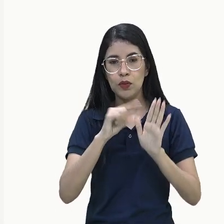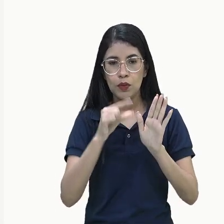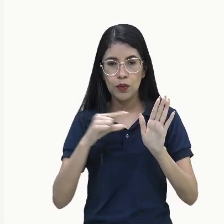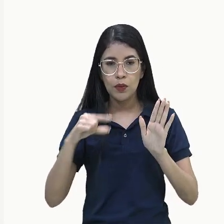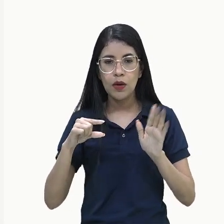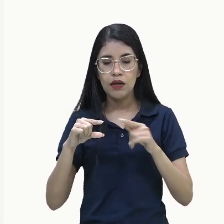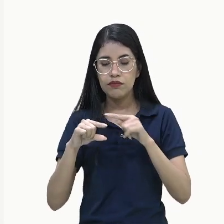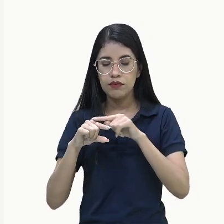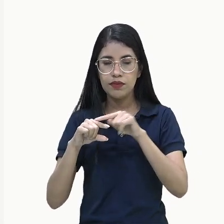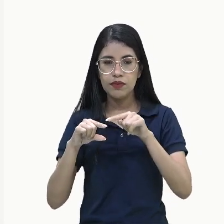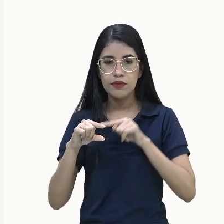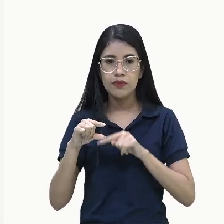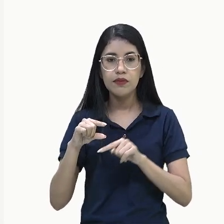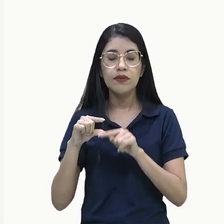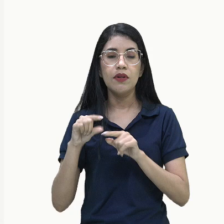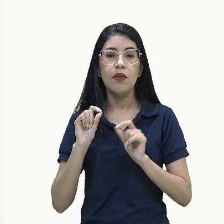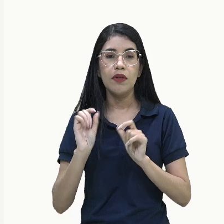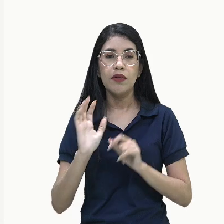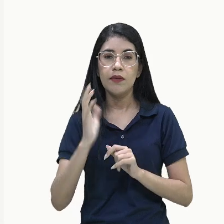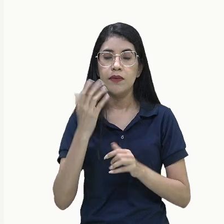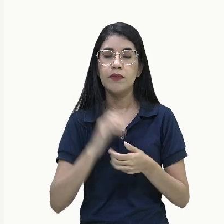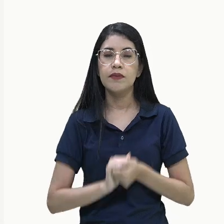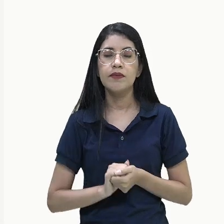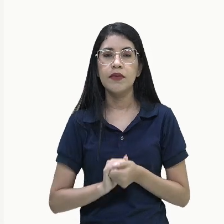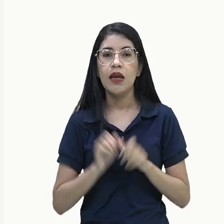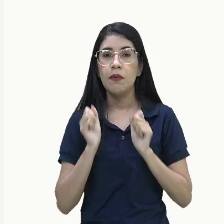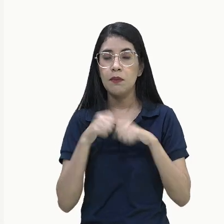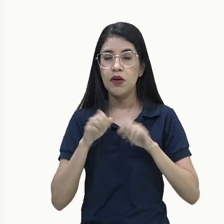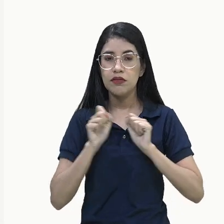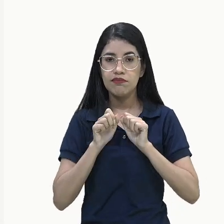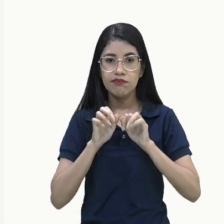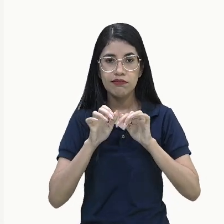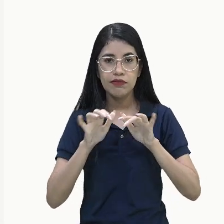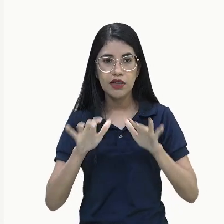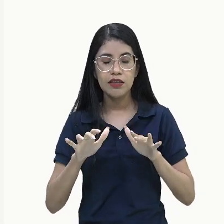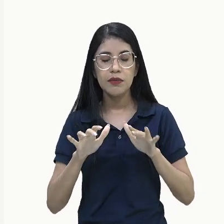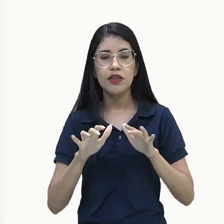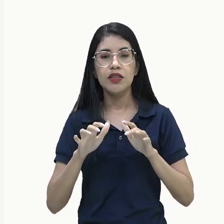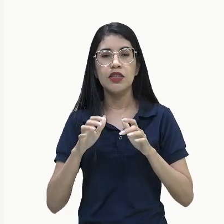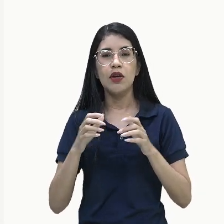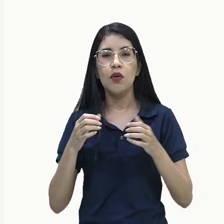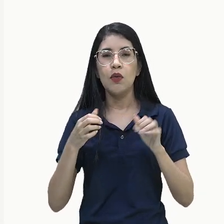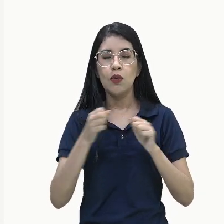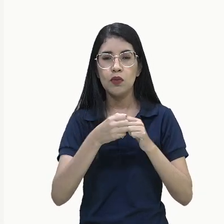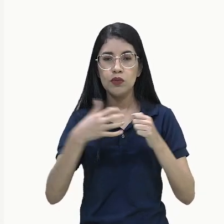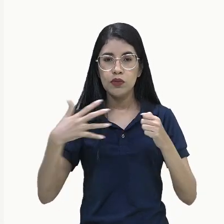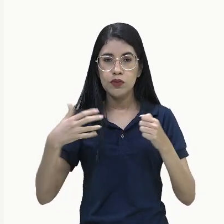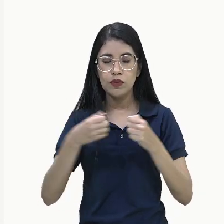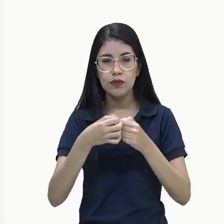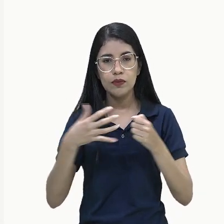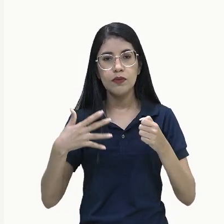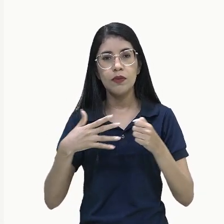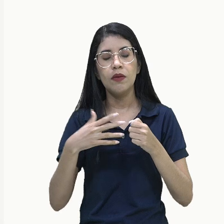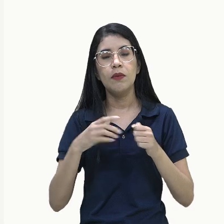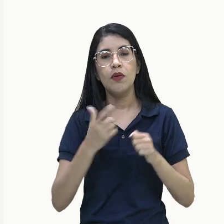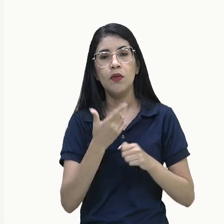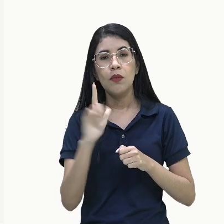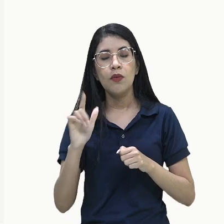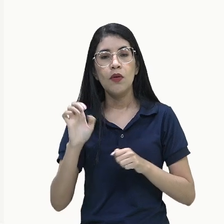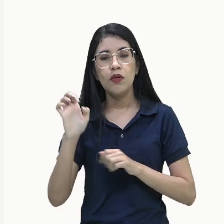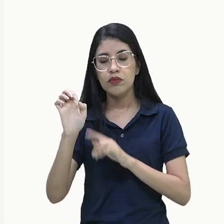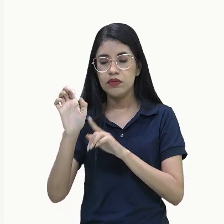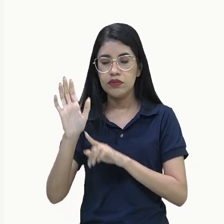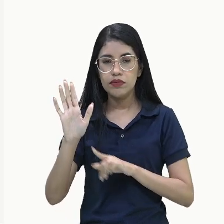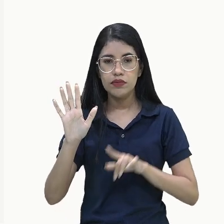que vão ocorrer essas transmissões, né, nervosas, o impulso nervoso para o próximo